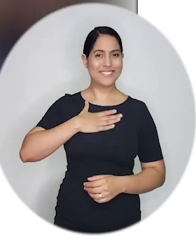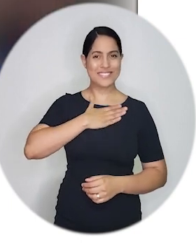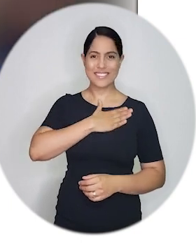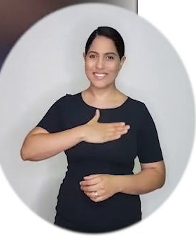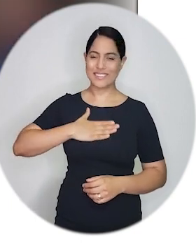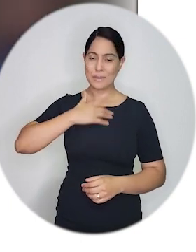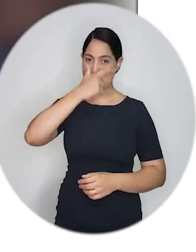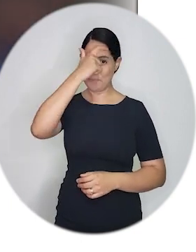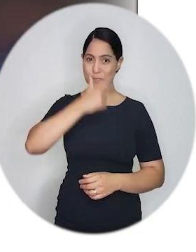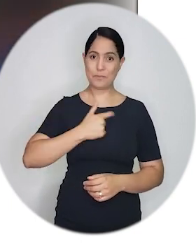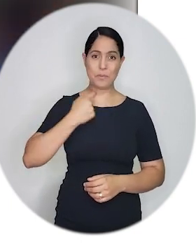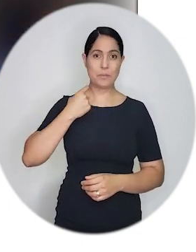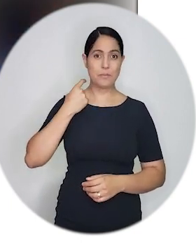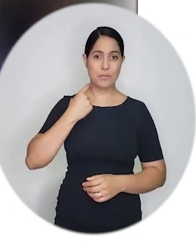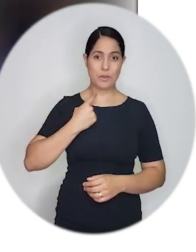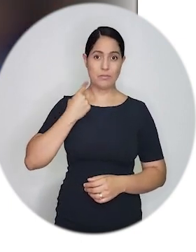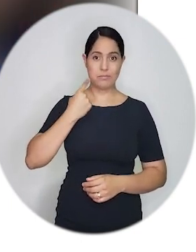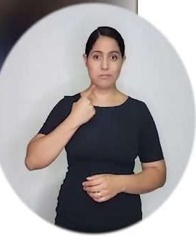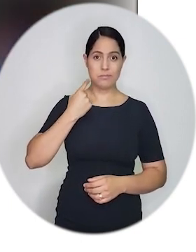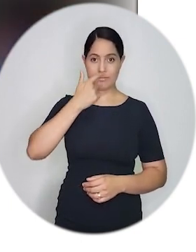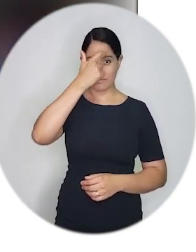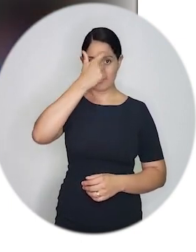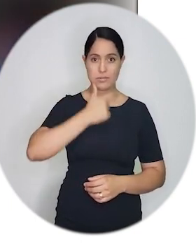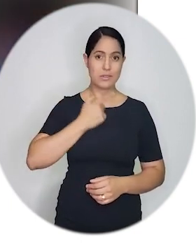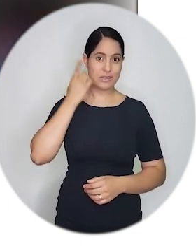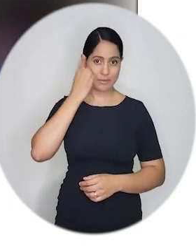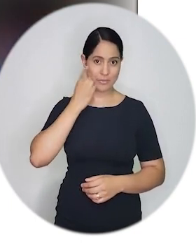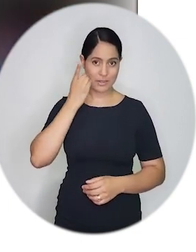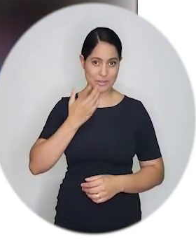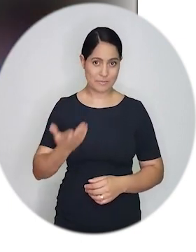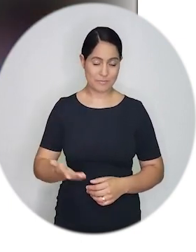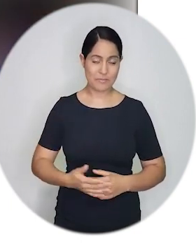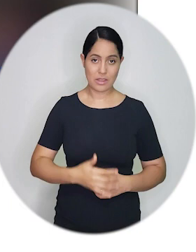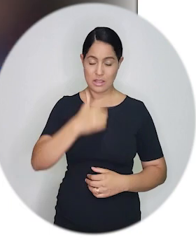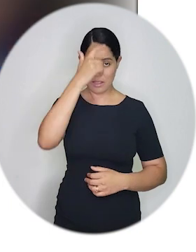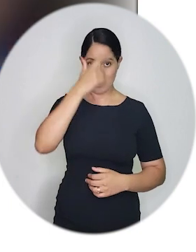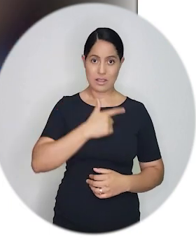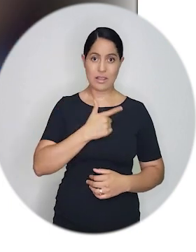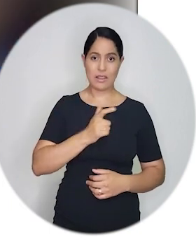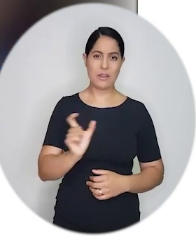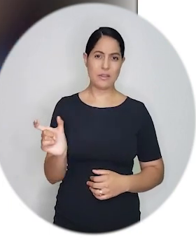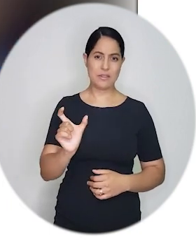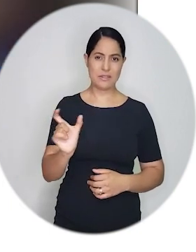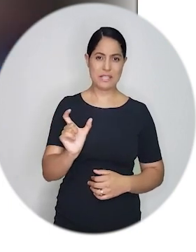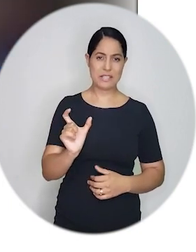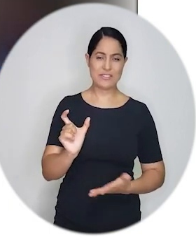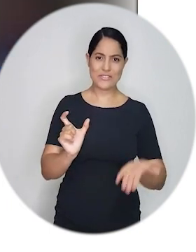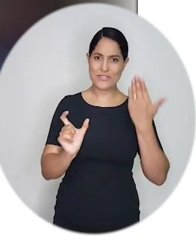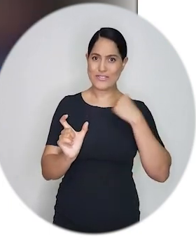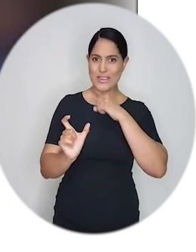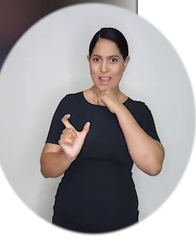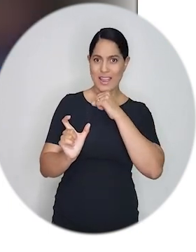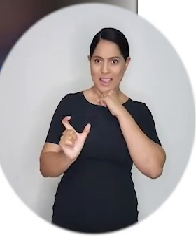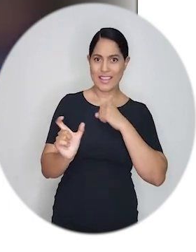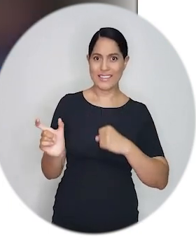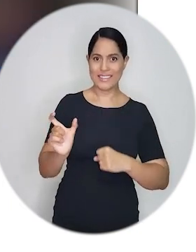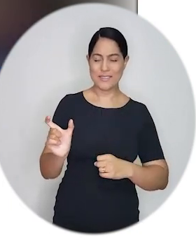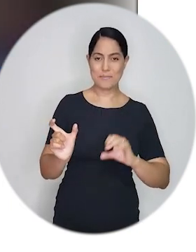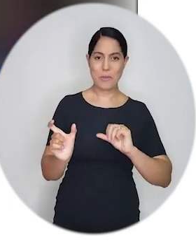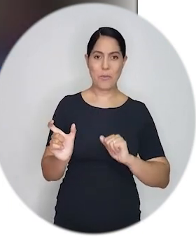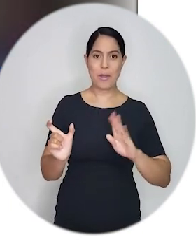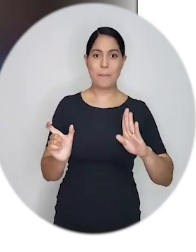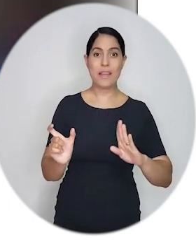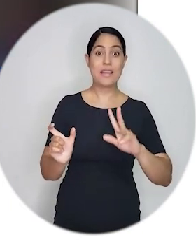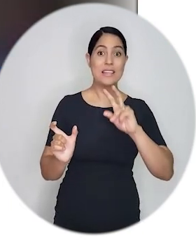estar aqui como advogada e como deputada. Eu tenho uma inscrição bastante antiga aqui,